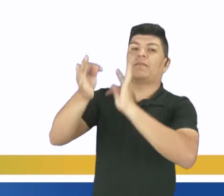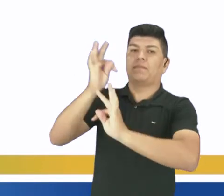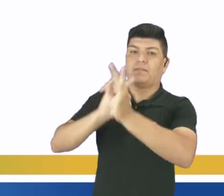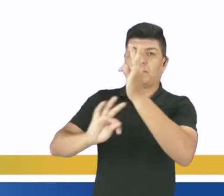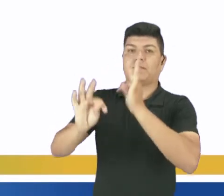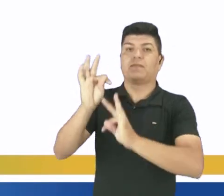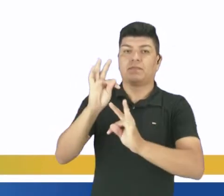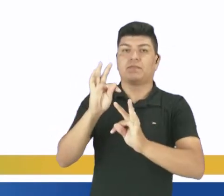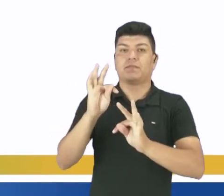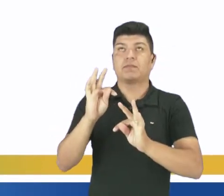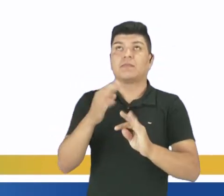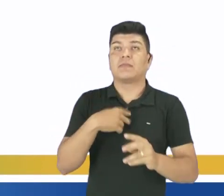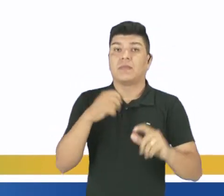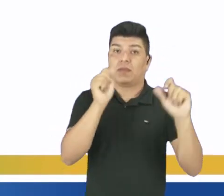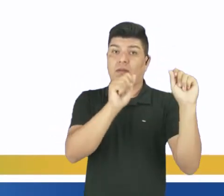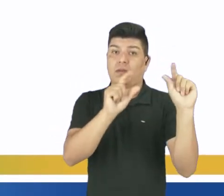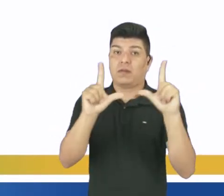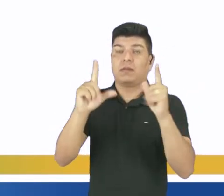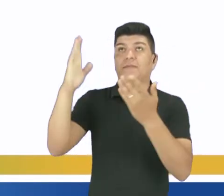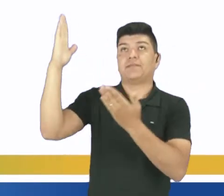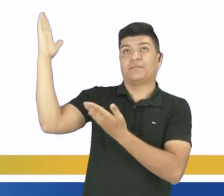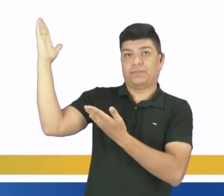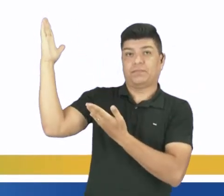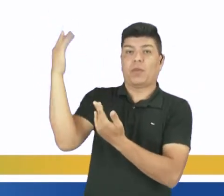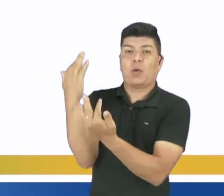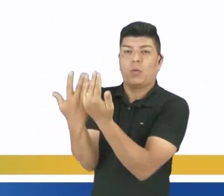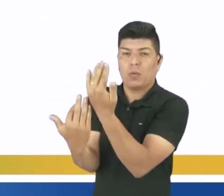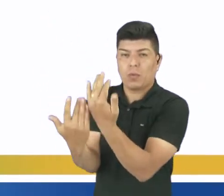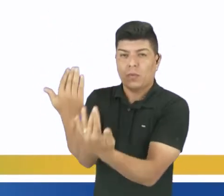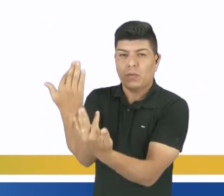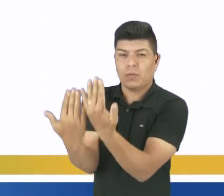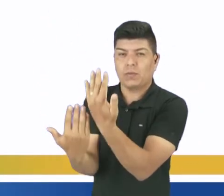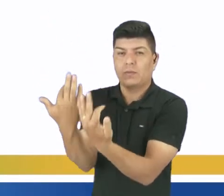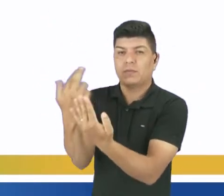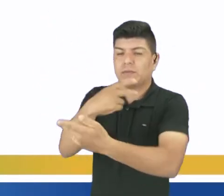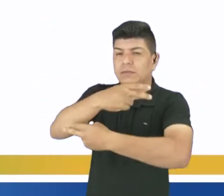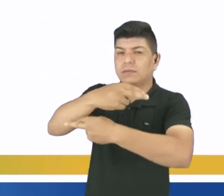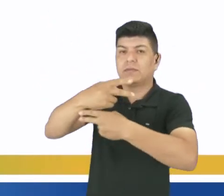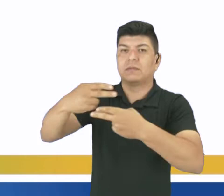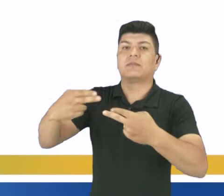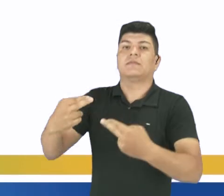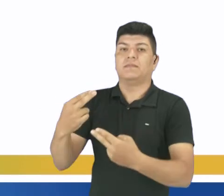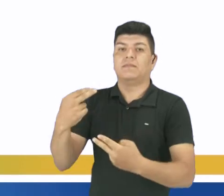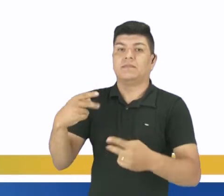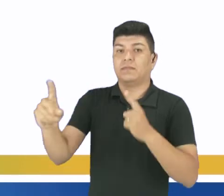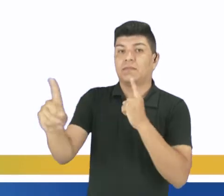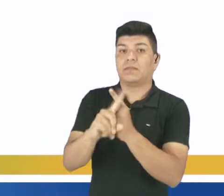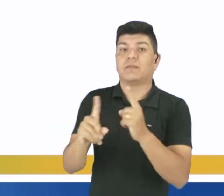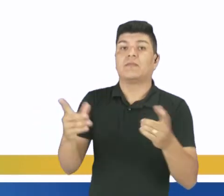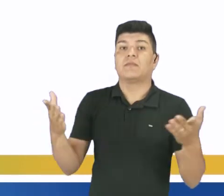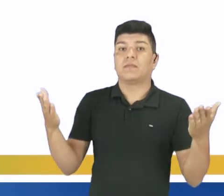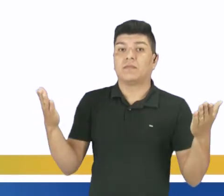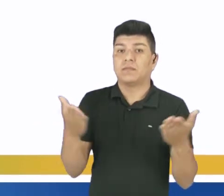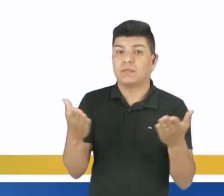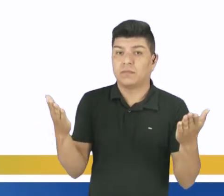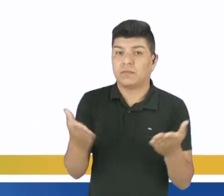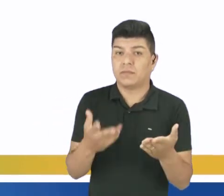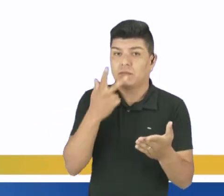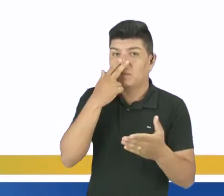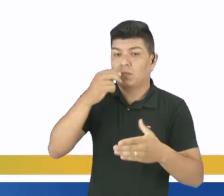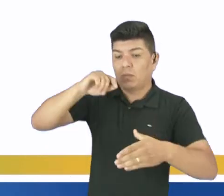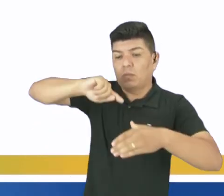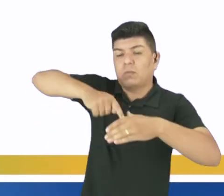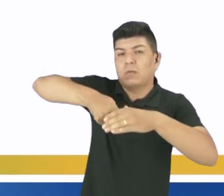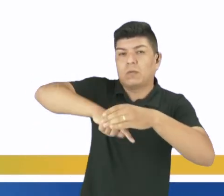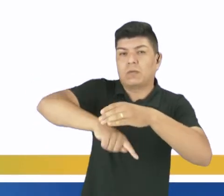tecnológicos. Temos na tela de vocês o caso do fogo e vários utensílios que até hoje se encontram